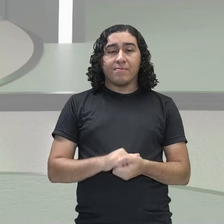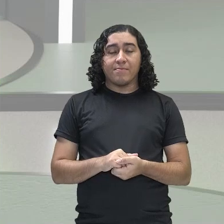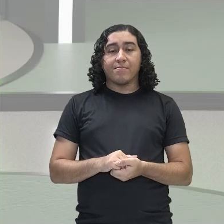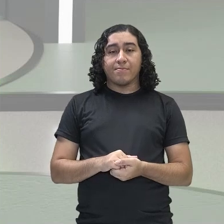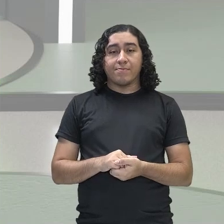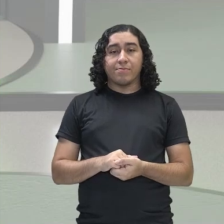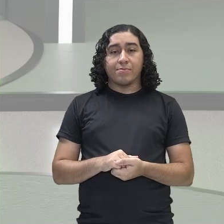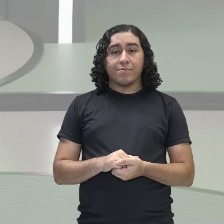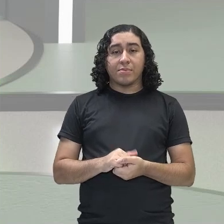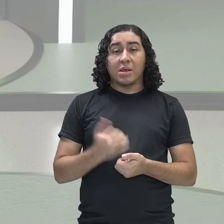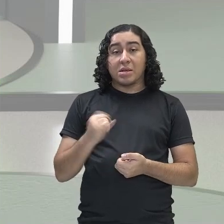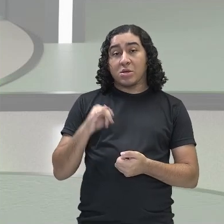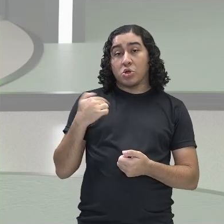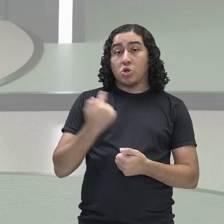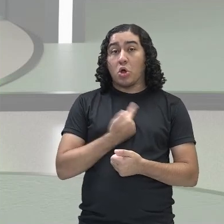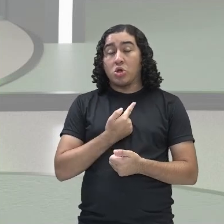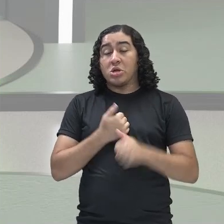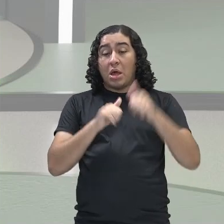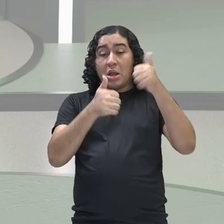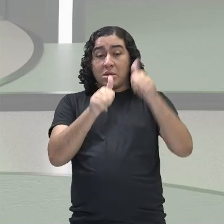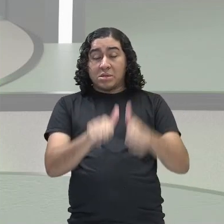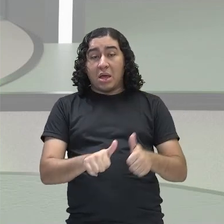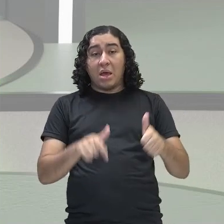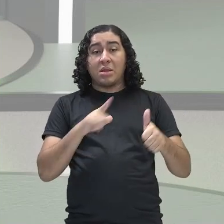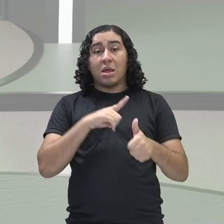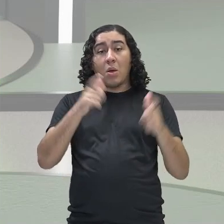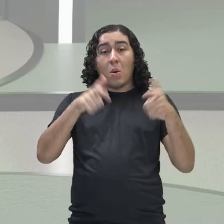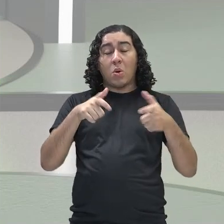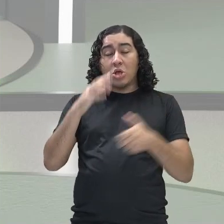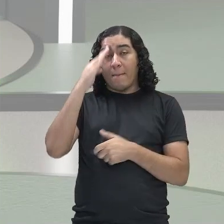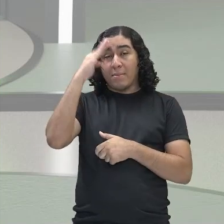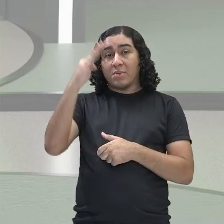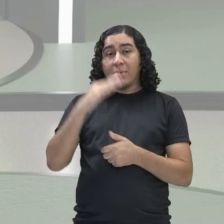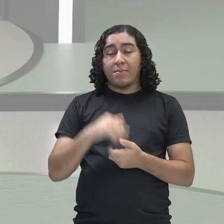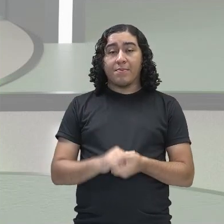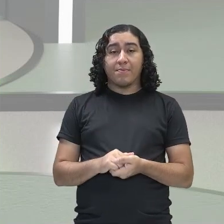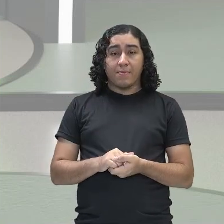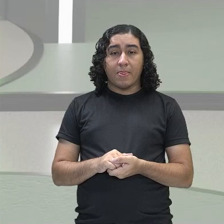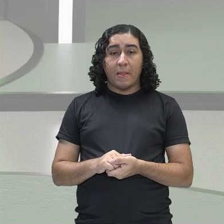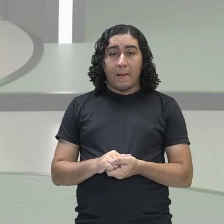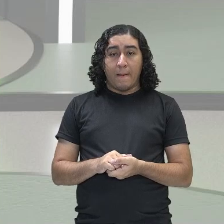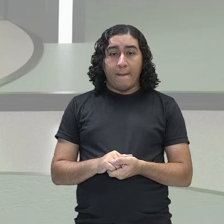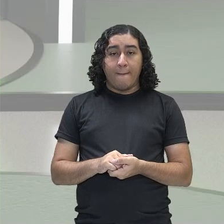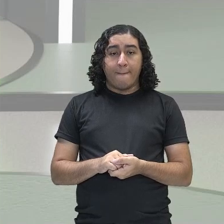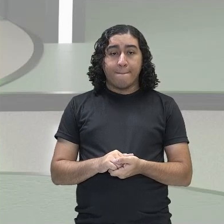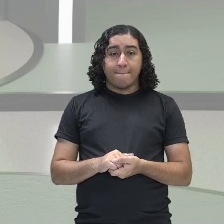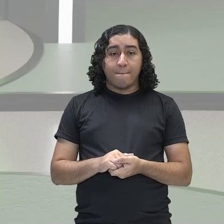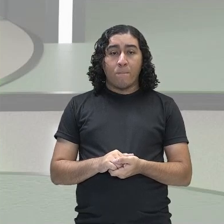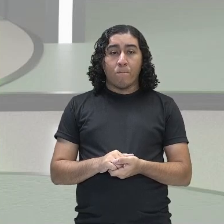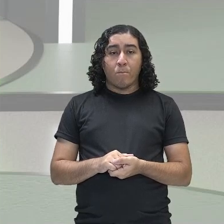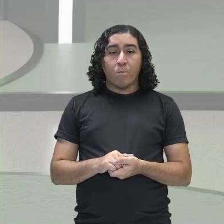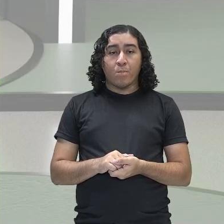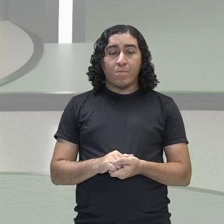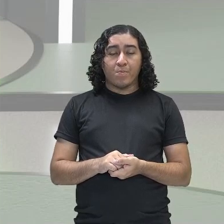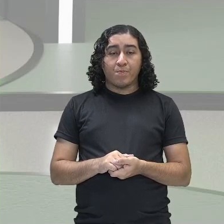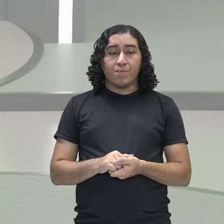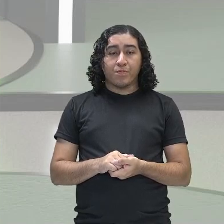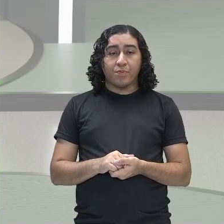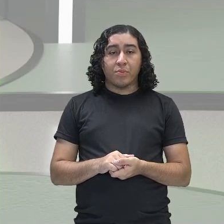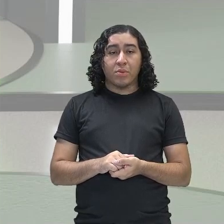E se a gente observar no mapa, ele vai estar bem ao centro, né? Então é considerado a região do